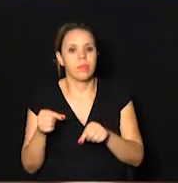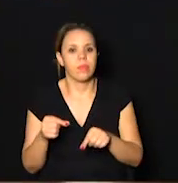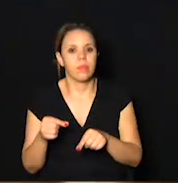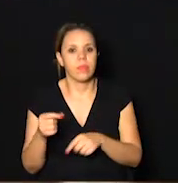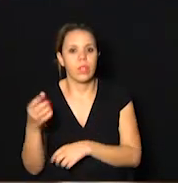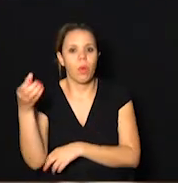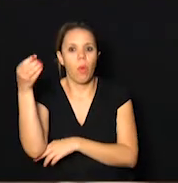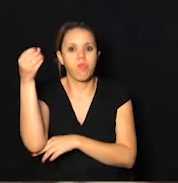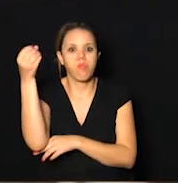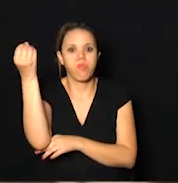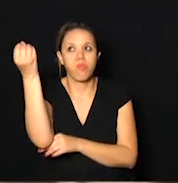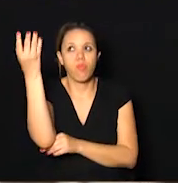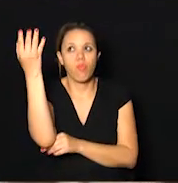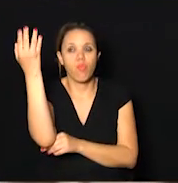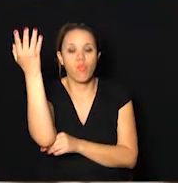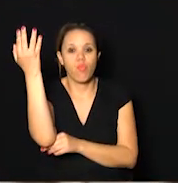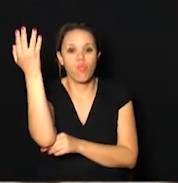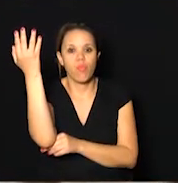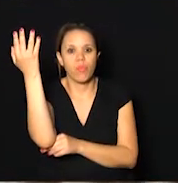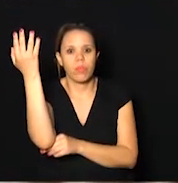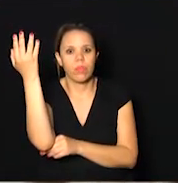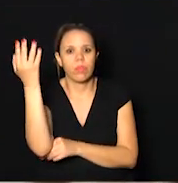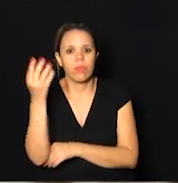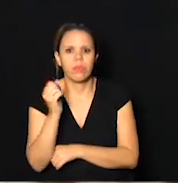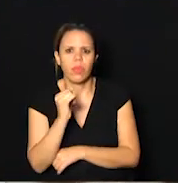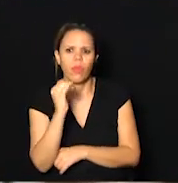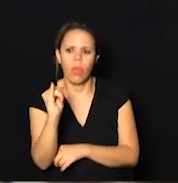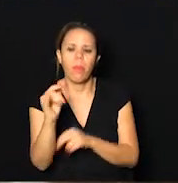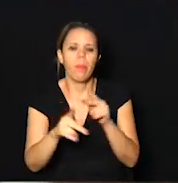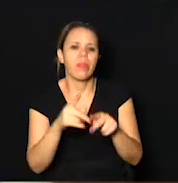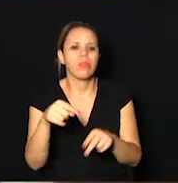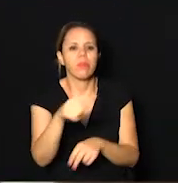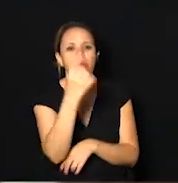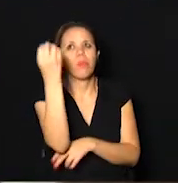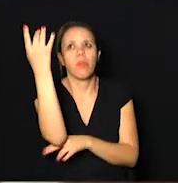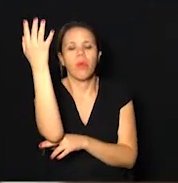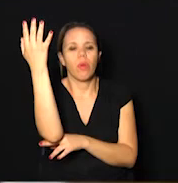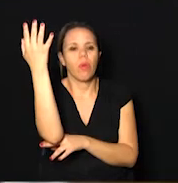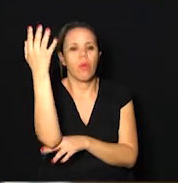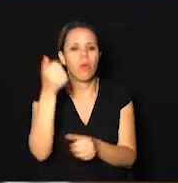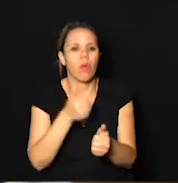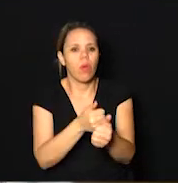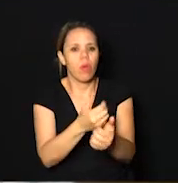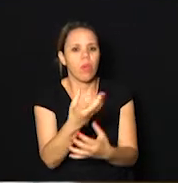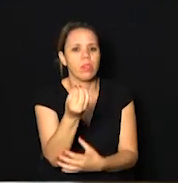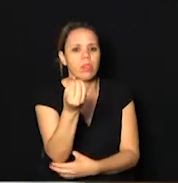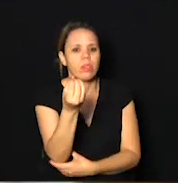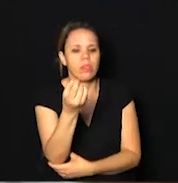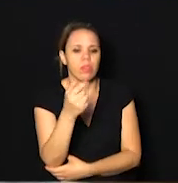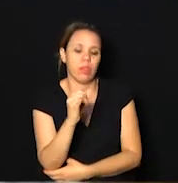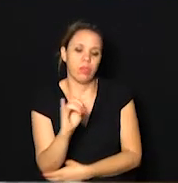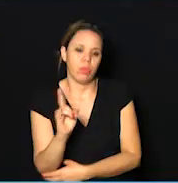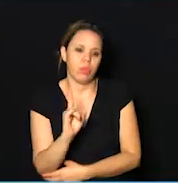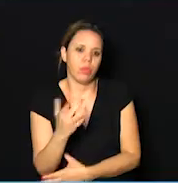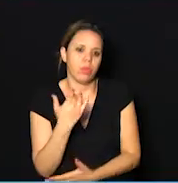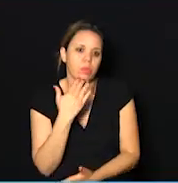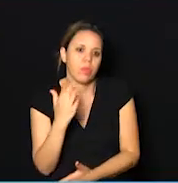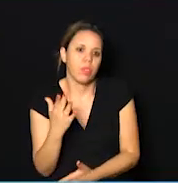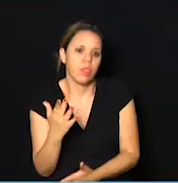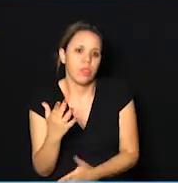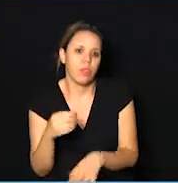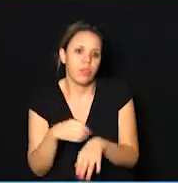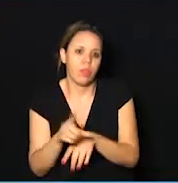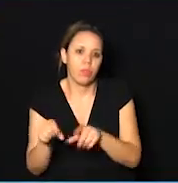condutor da tocha ele tinha ele podia indicar alguém para ser condutor da tocha não queria ser mas